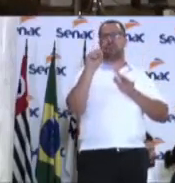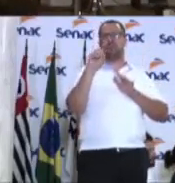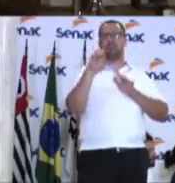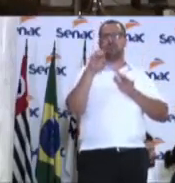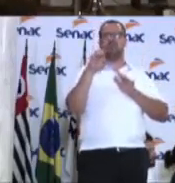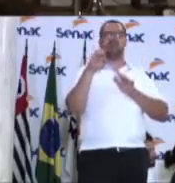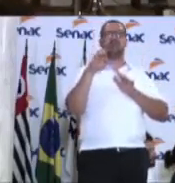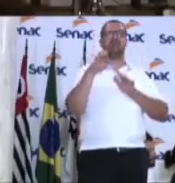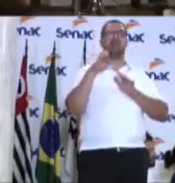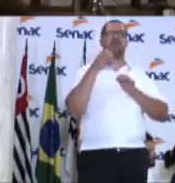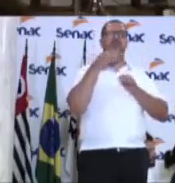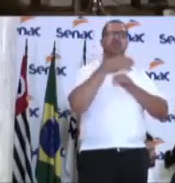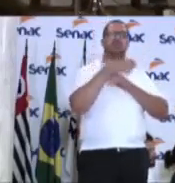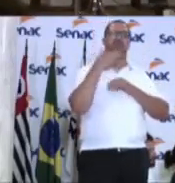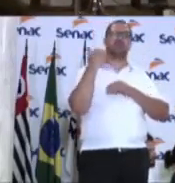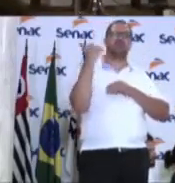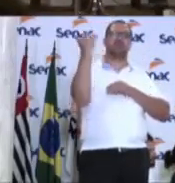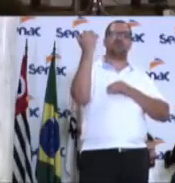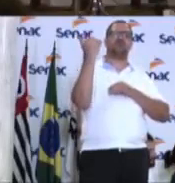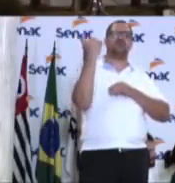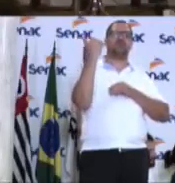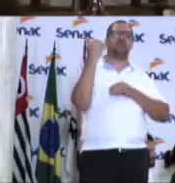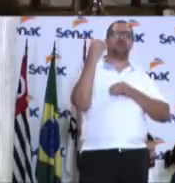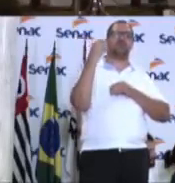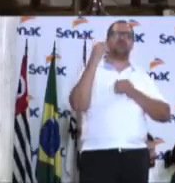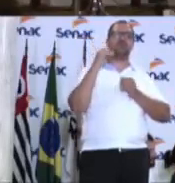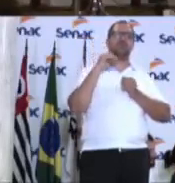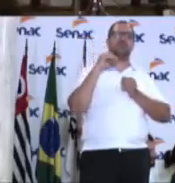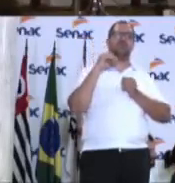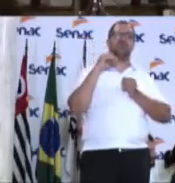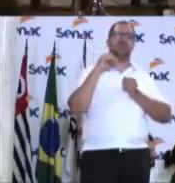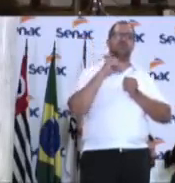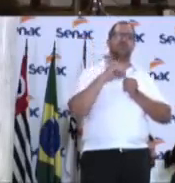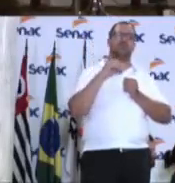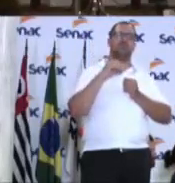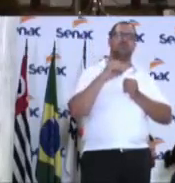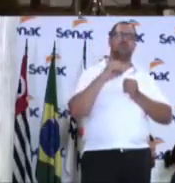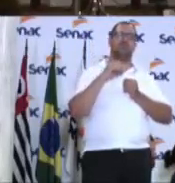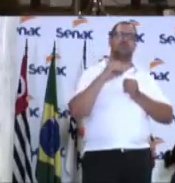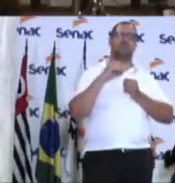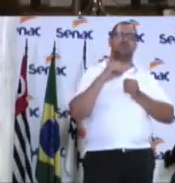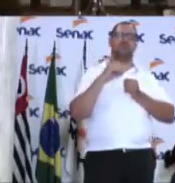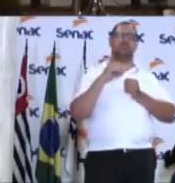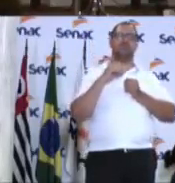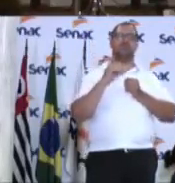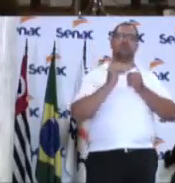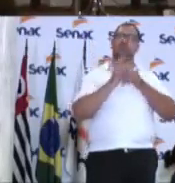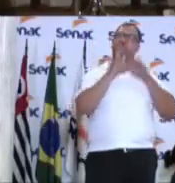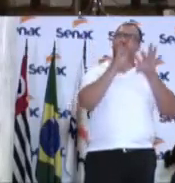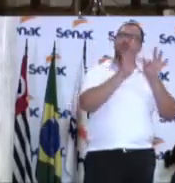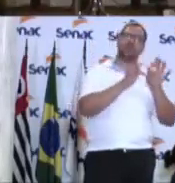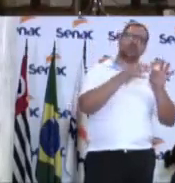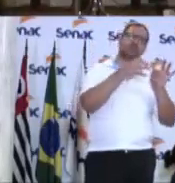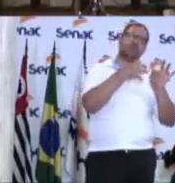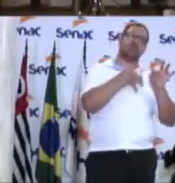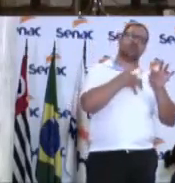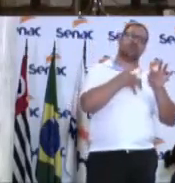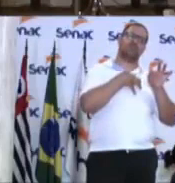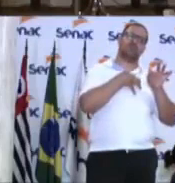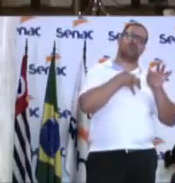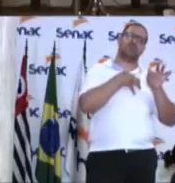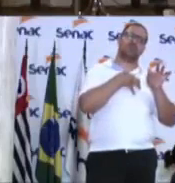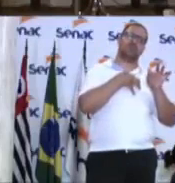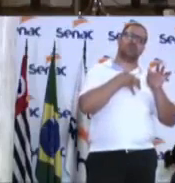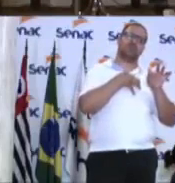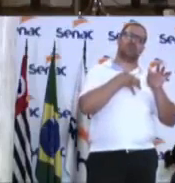repercussão muito grande, de resultado muito grande. Todo mundo gostou, bateu palma. E, ao final disso, ela perguntou